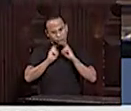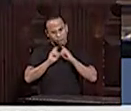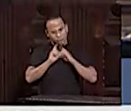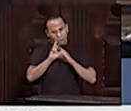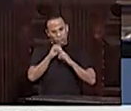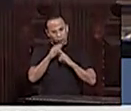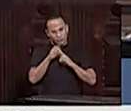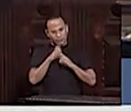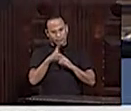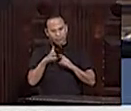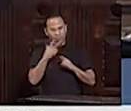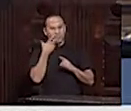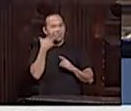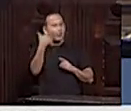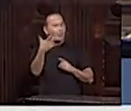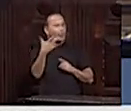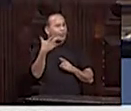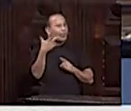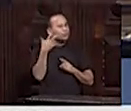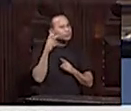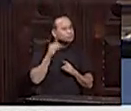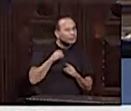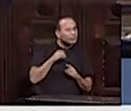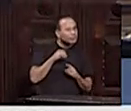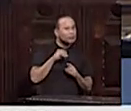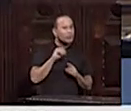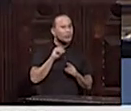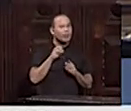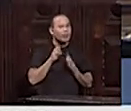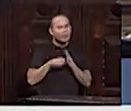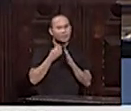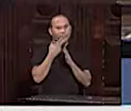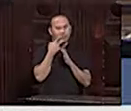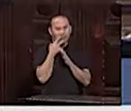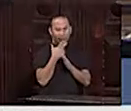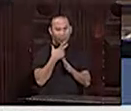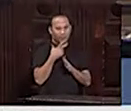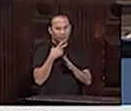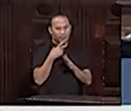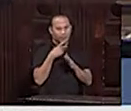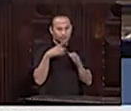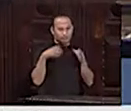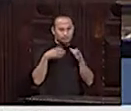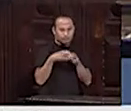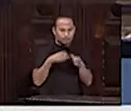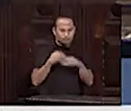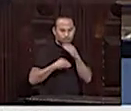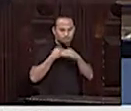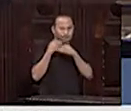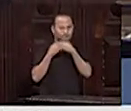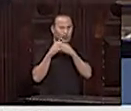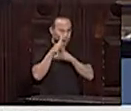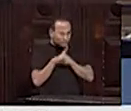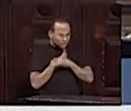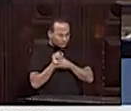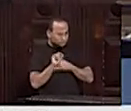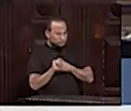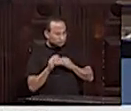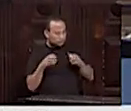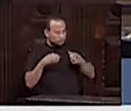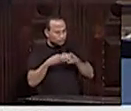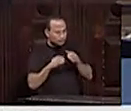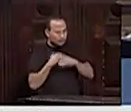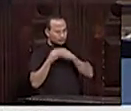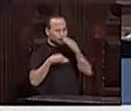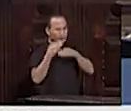ouvindo a empresa, o que as pessoas chamam de um setor produtivo, mas olhando aquele setor que produz, ouvindo